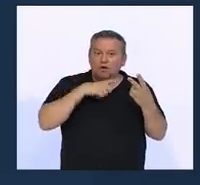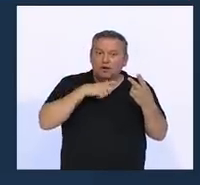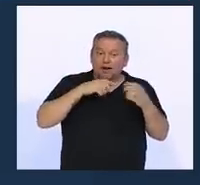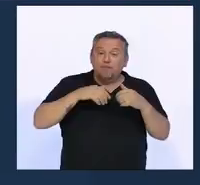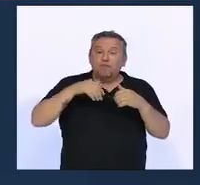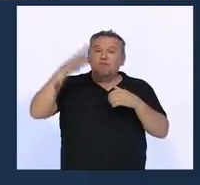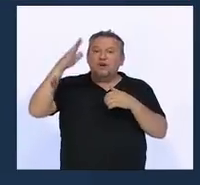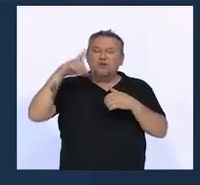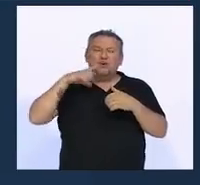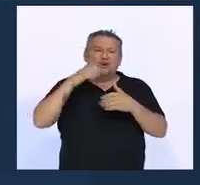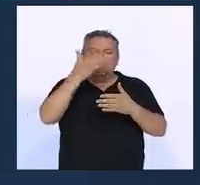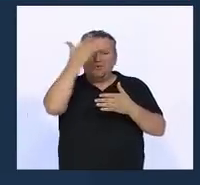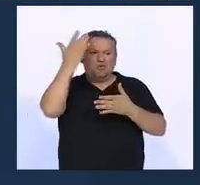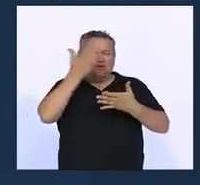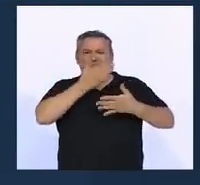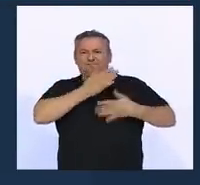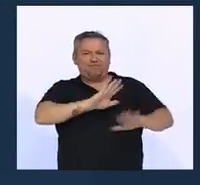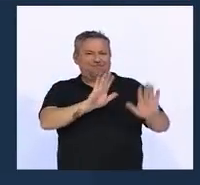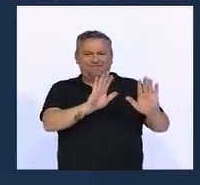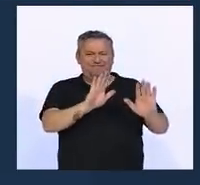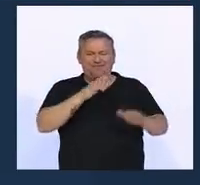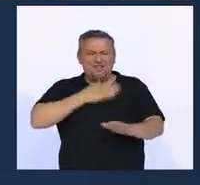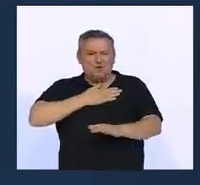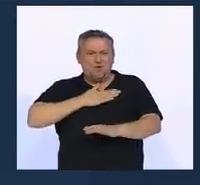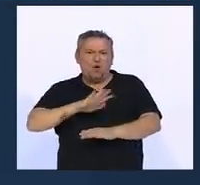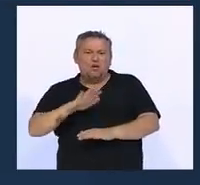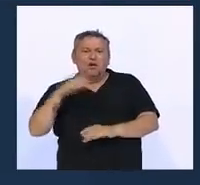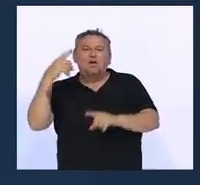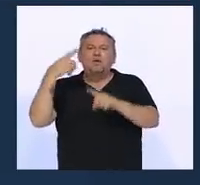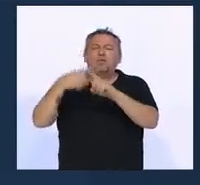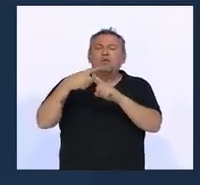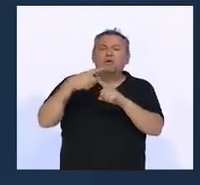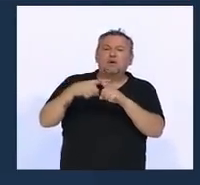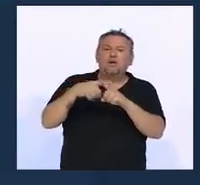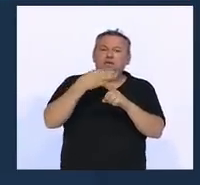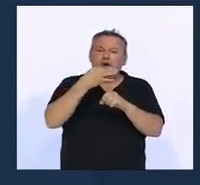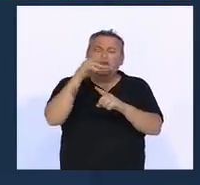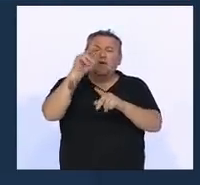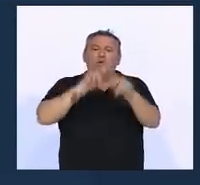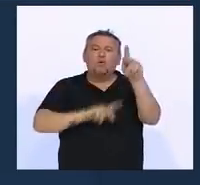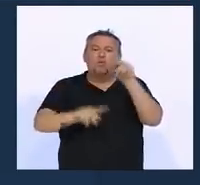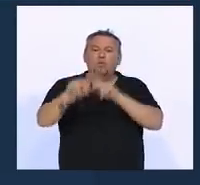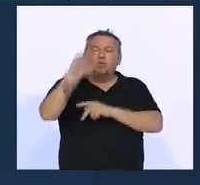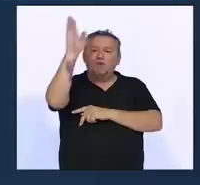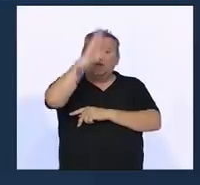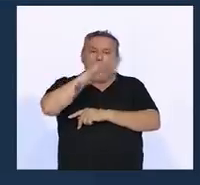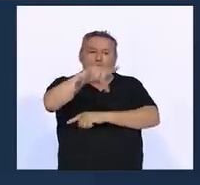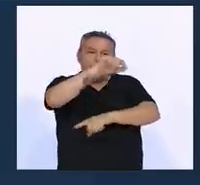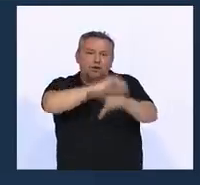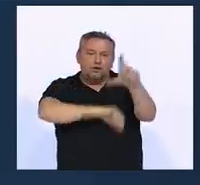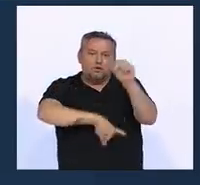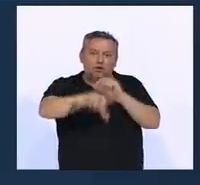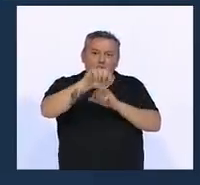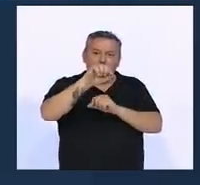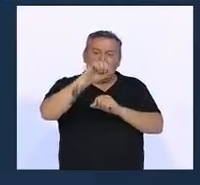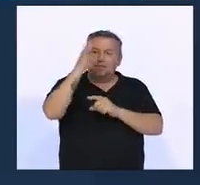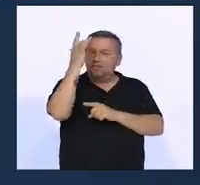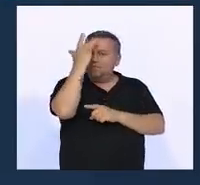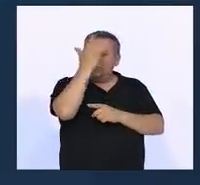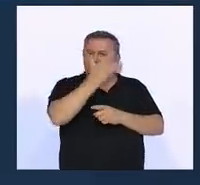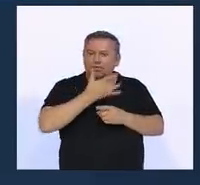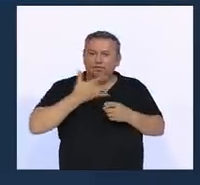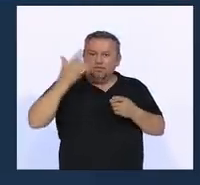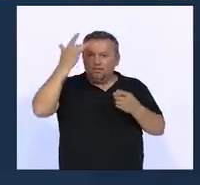maiores rejeições. Por que é que o povo brasileiro está escolhendo os dois extremos